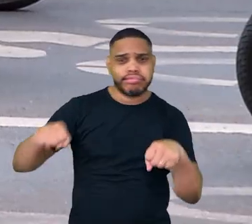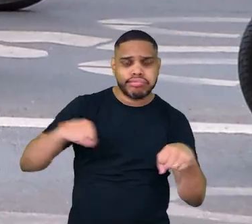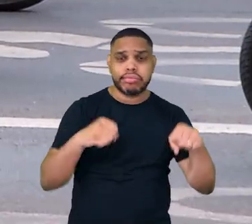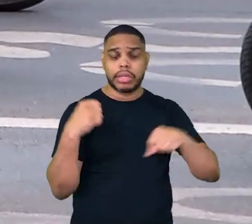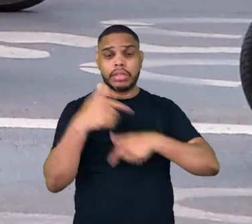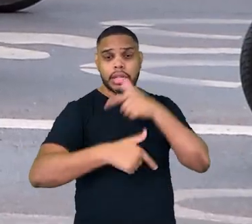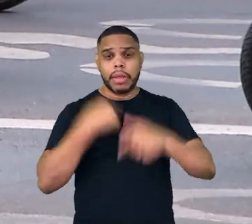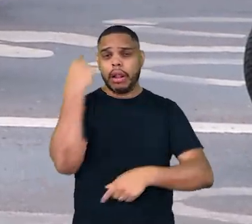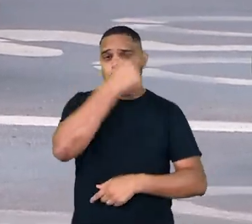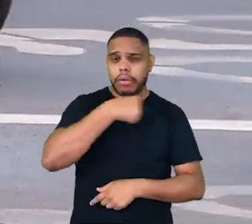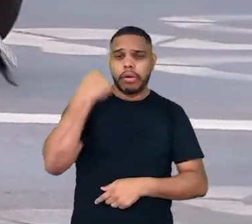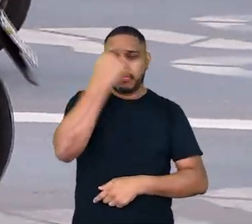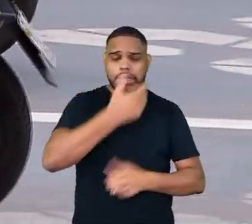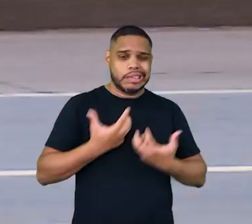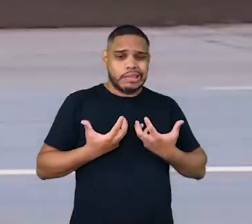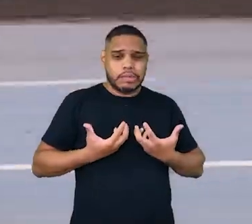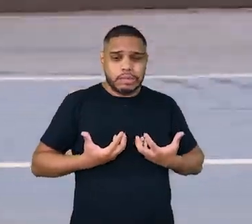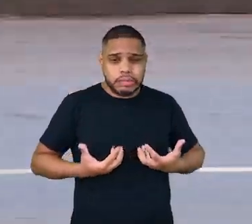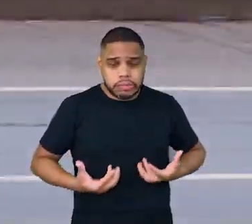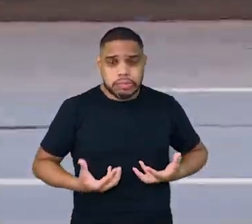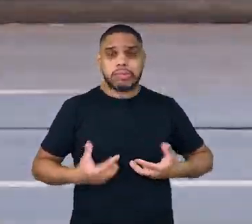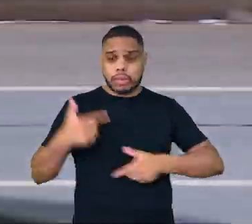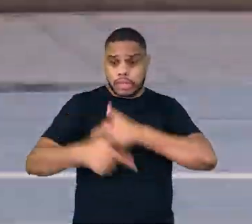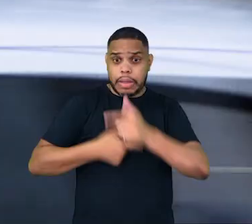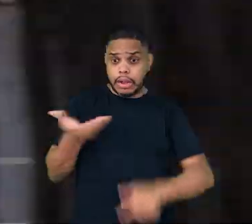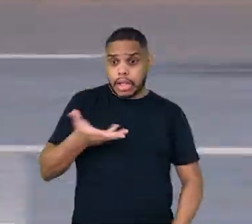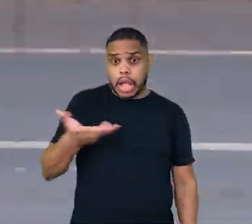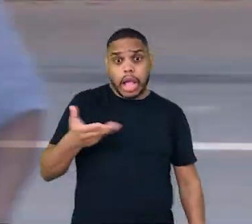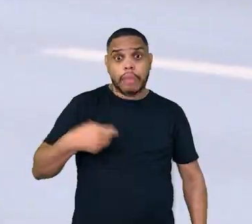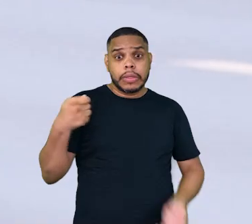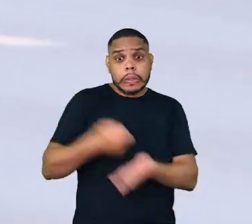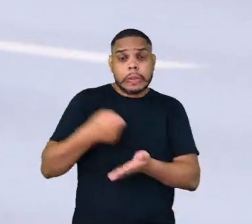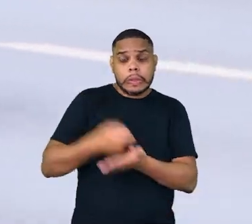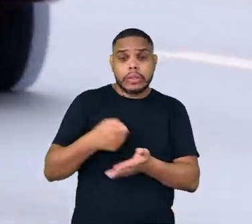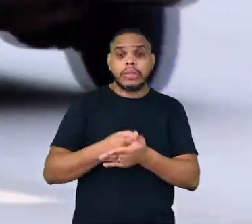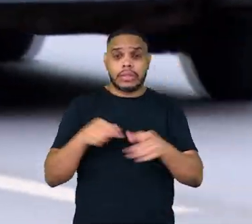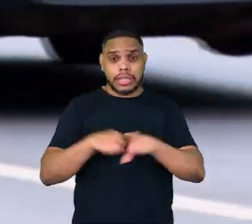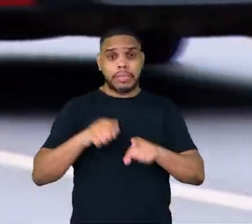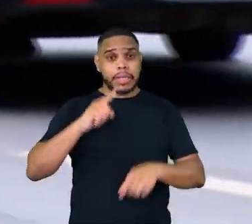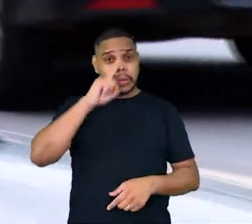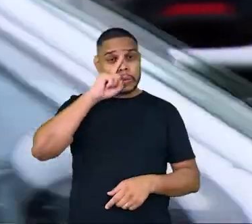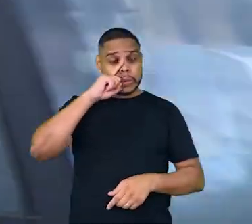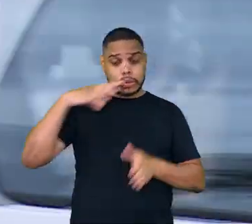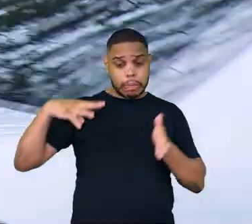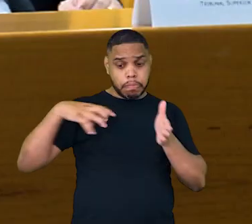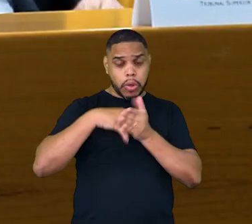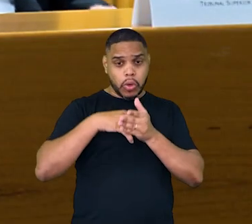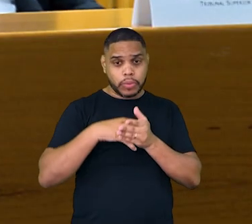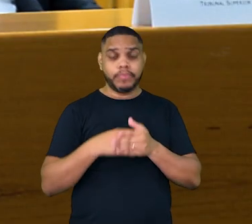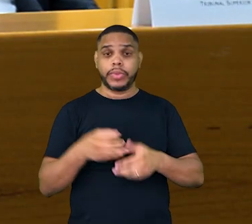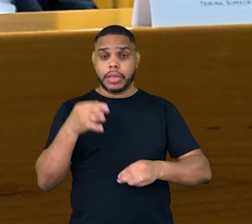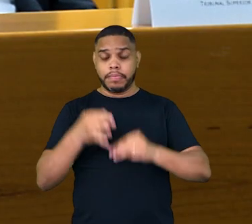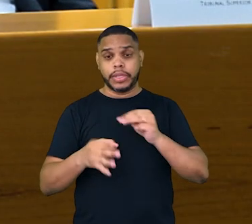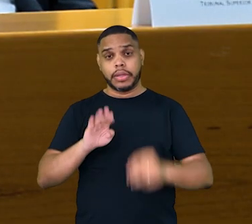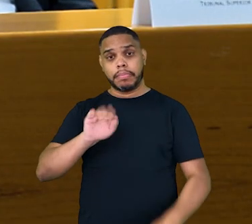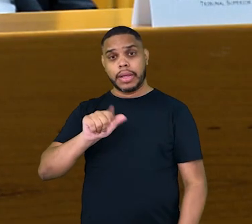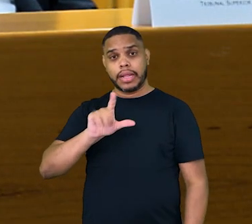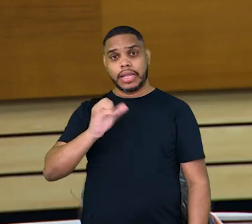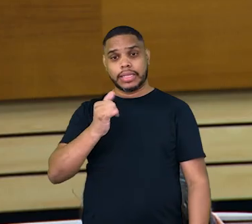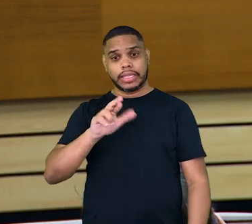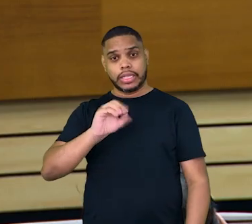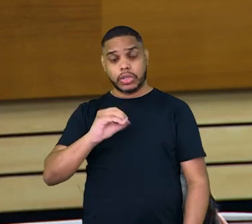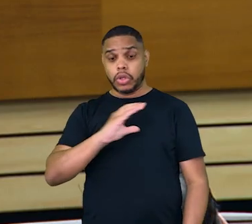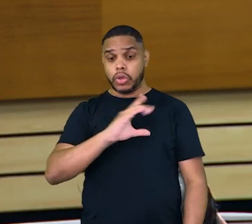enfrentam jornadas exaustivas, pressão por produtividade e alto risco de acidentes. O ministro Alberto